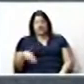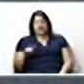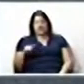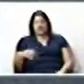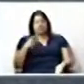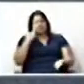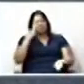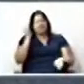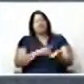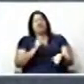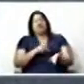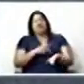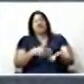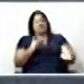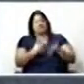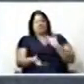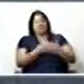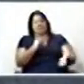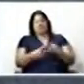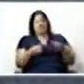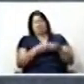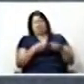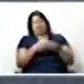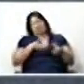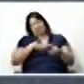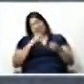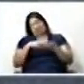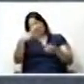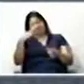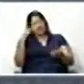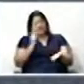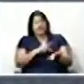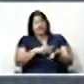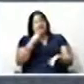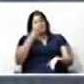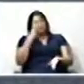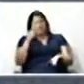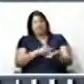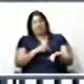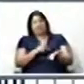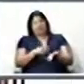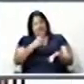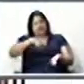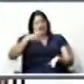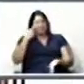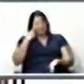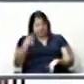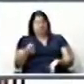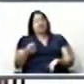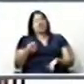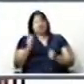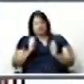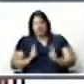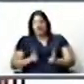coloca, independente de partido político, mas isso é uma realidade que a gente acompanha desde a época da